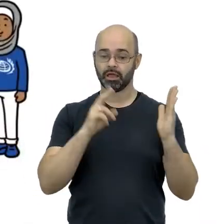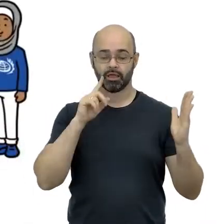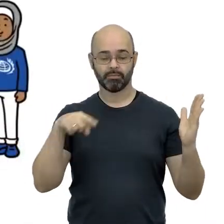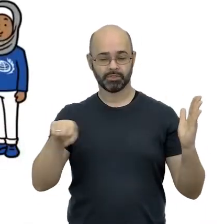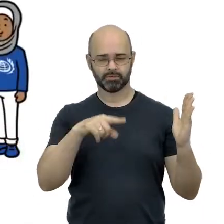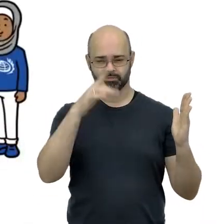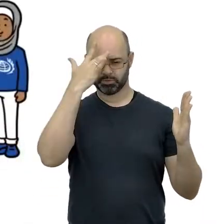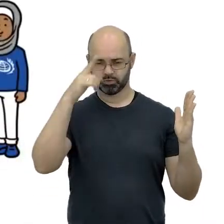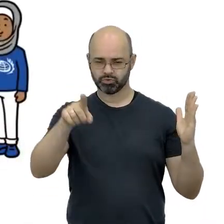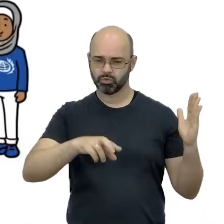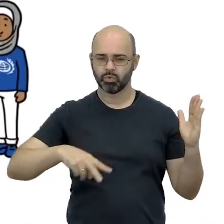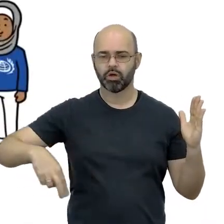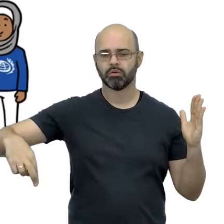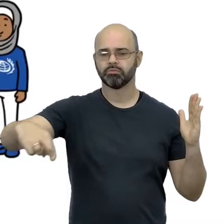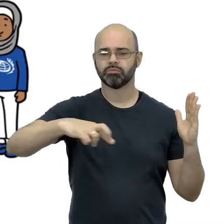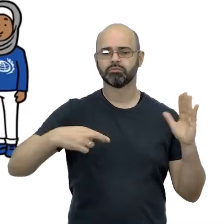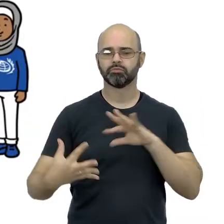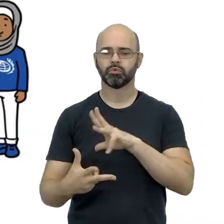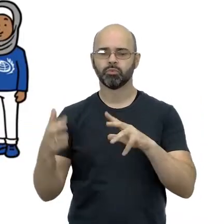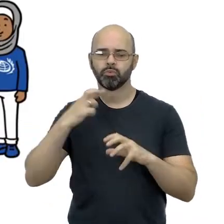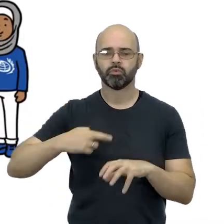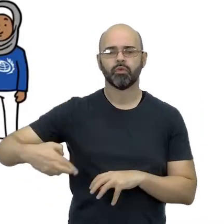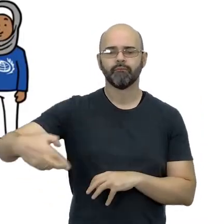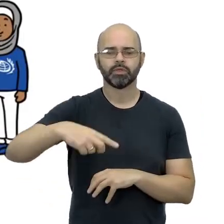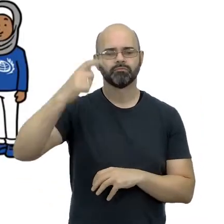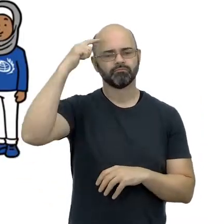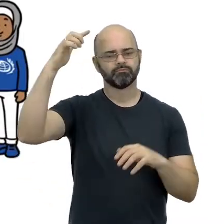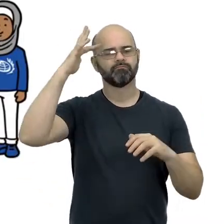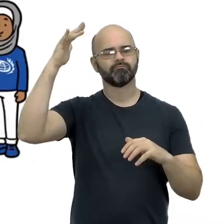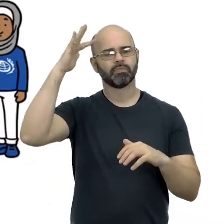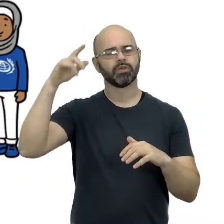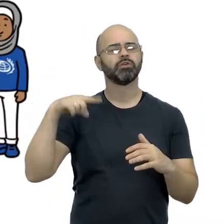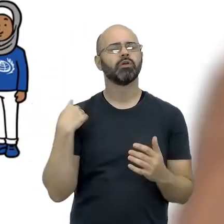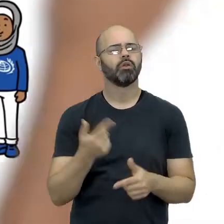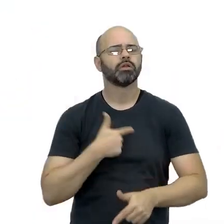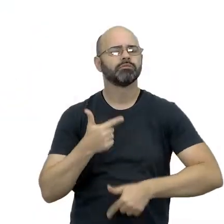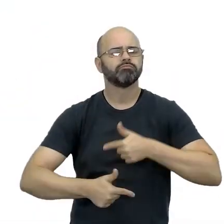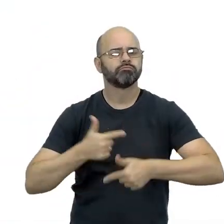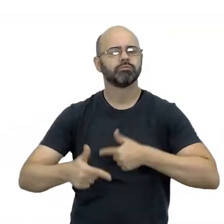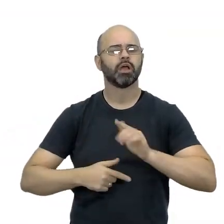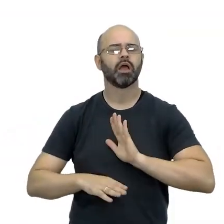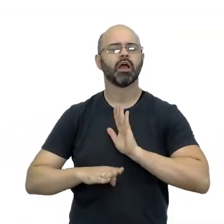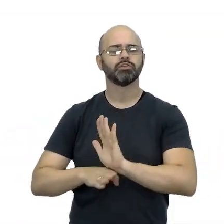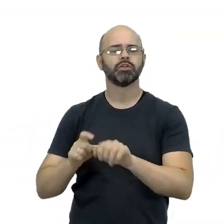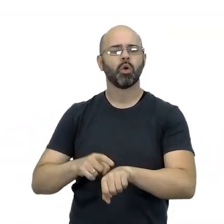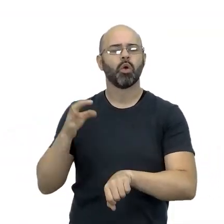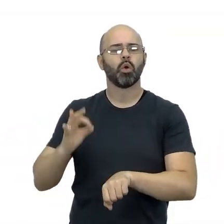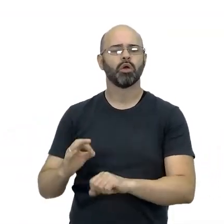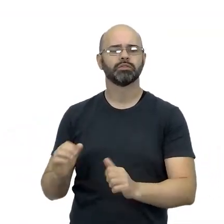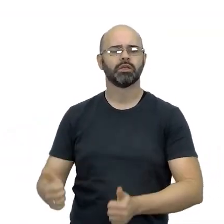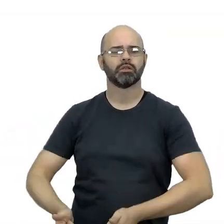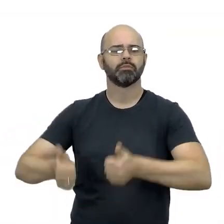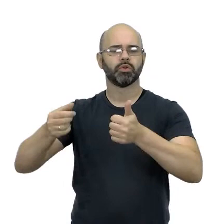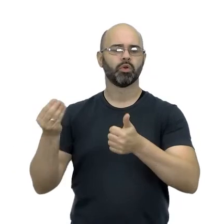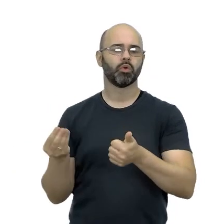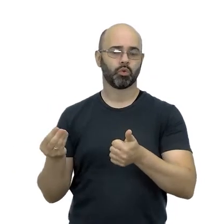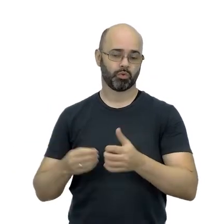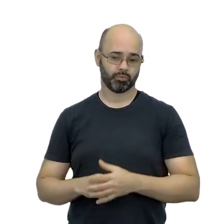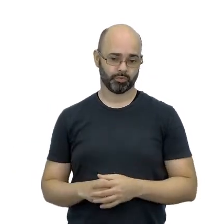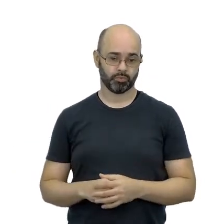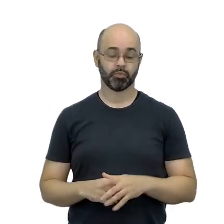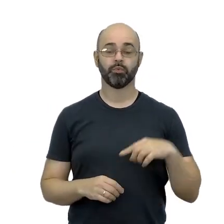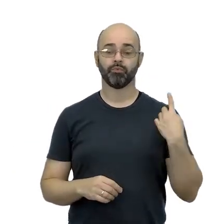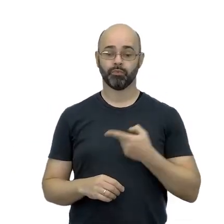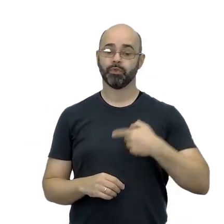problemas, levando-nos a fazer as perguntas corretas na hora certa. Para alcançar isso, nós devemos considerar